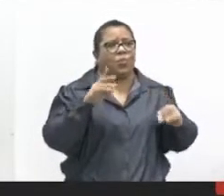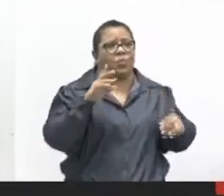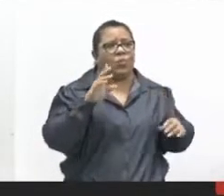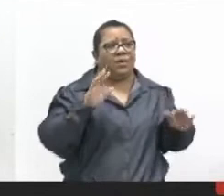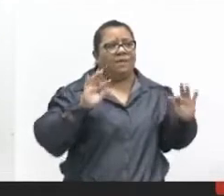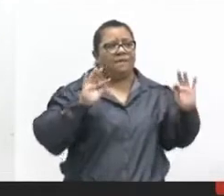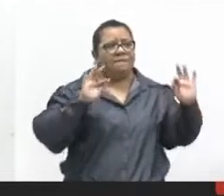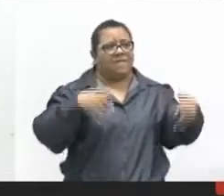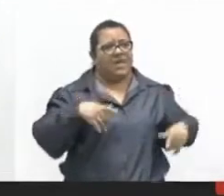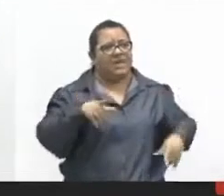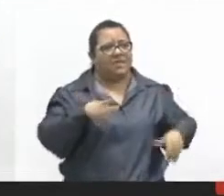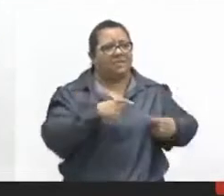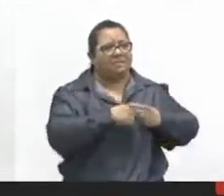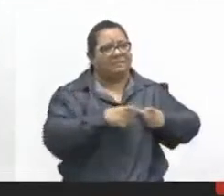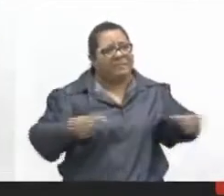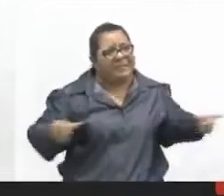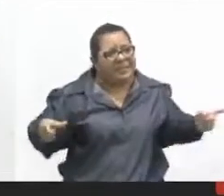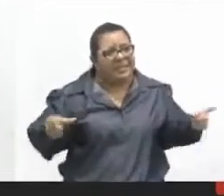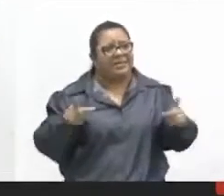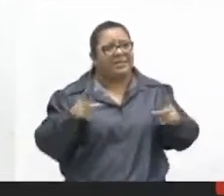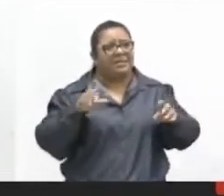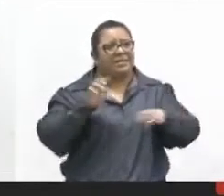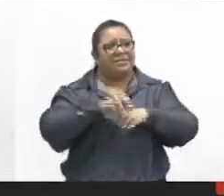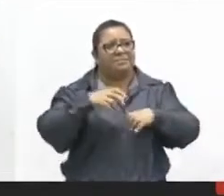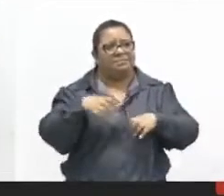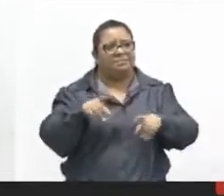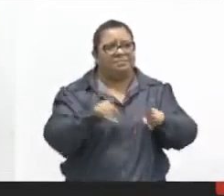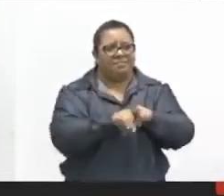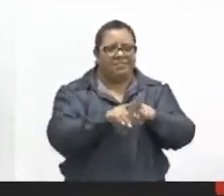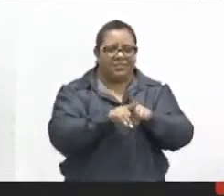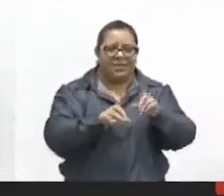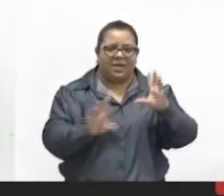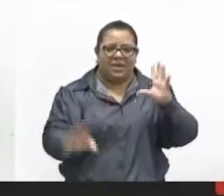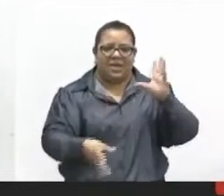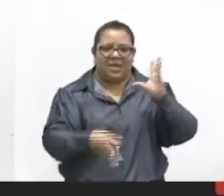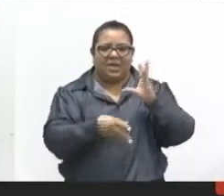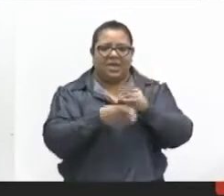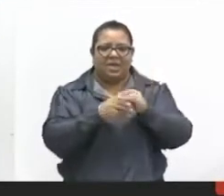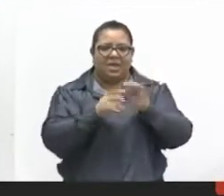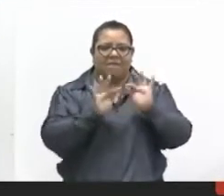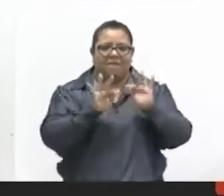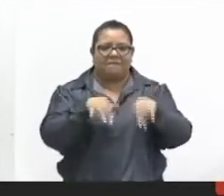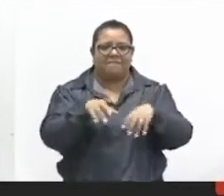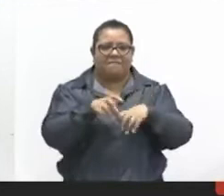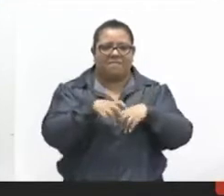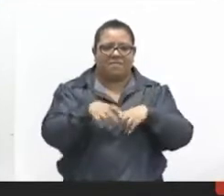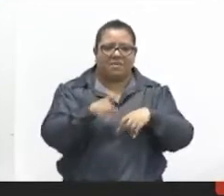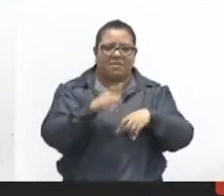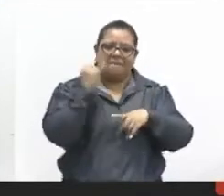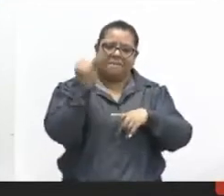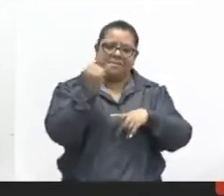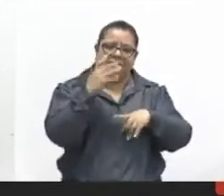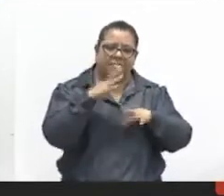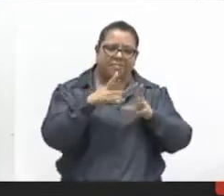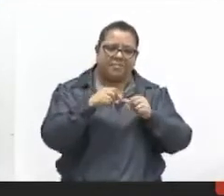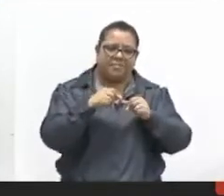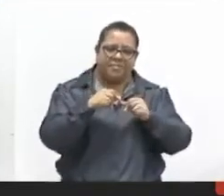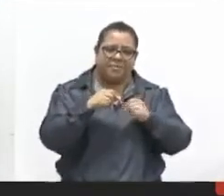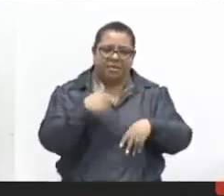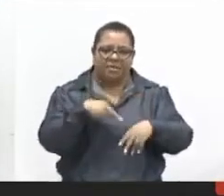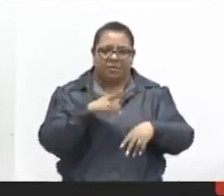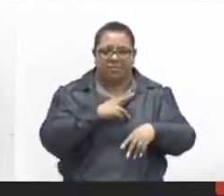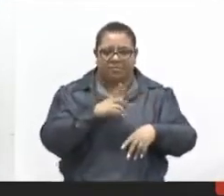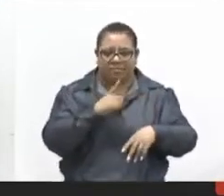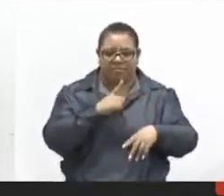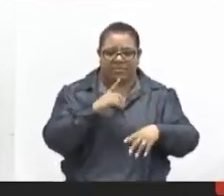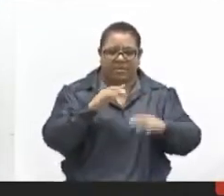finalidade dele de ampliar e também de formar, colocando sobre a conclusão de curso, que é muito importante para a gente, porque infelizmente nós temos no